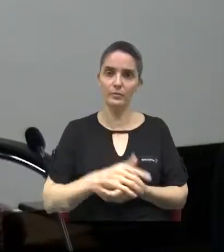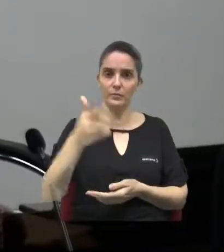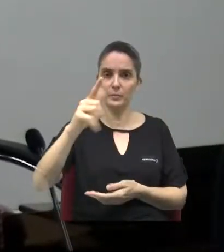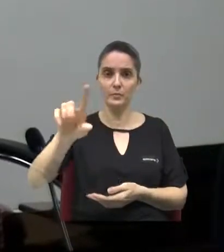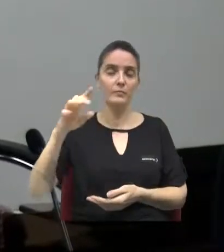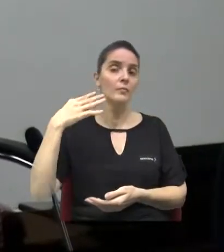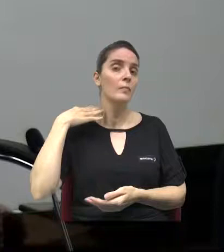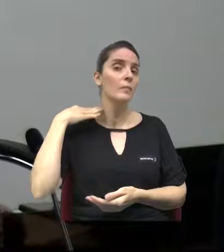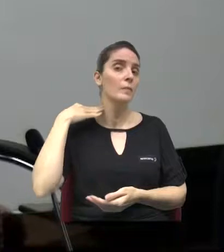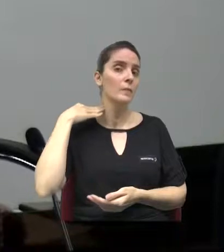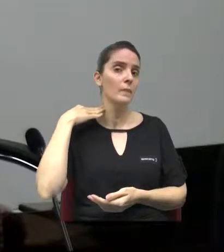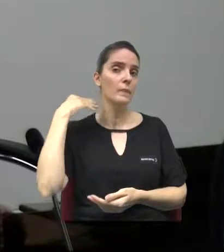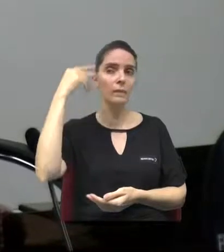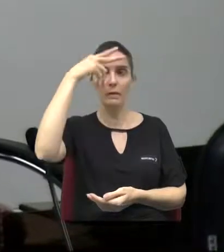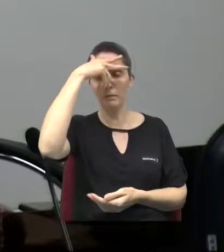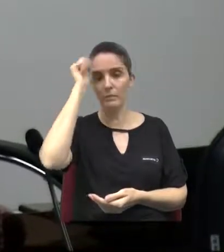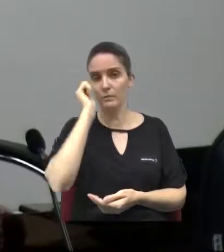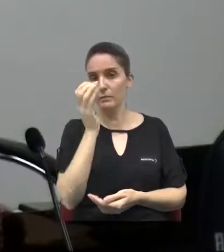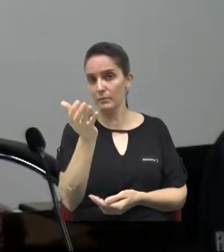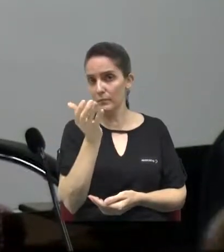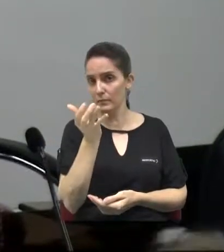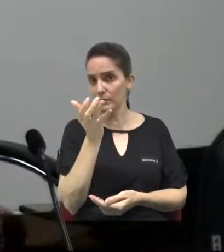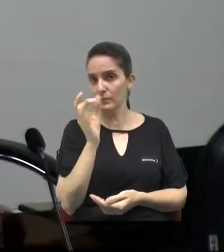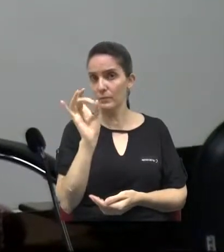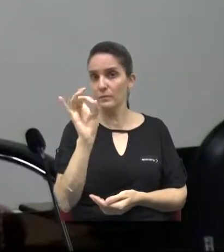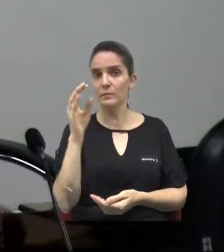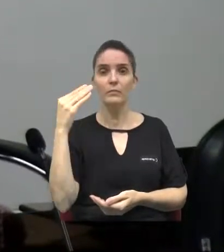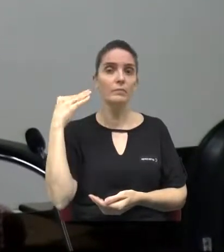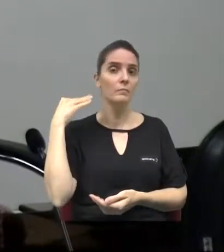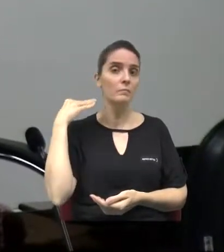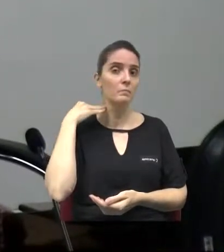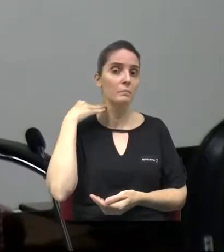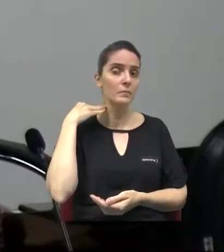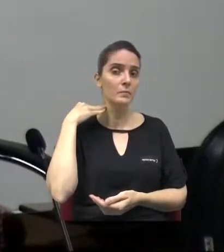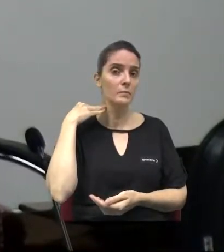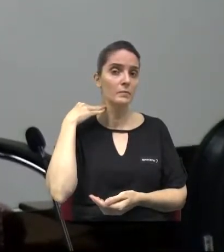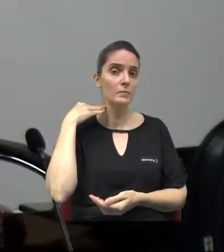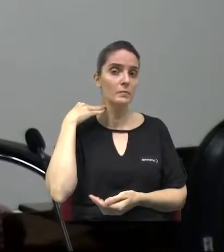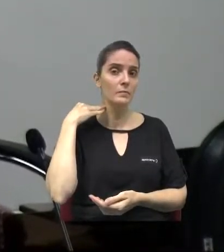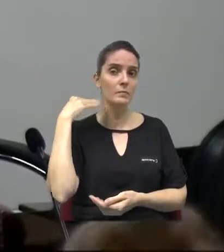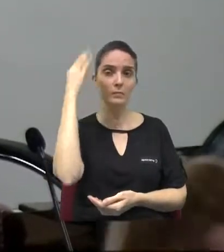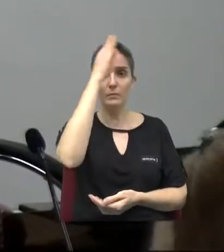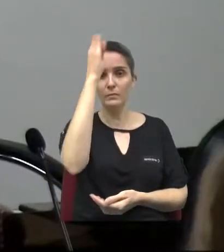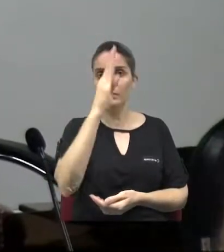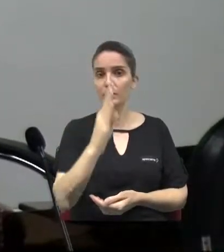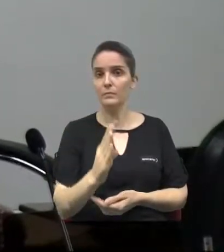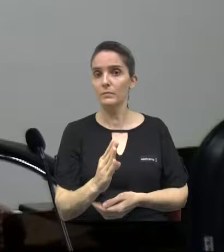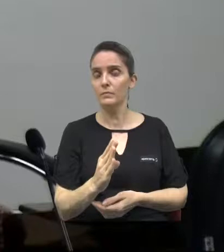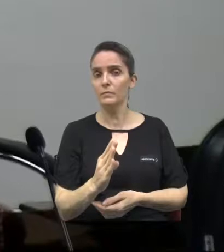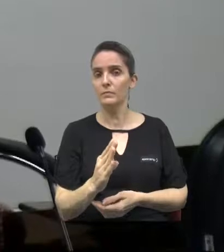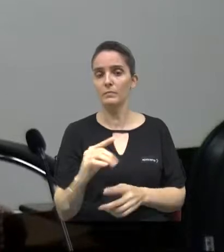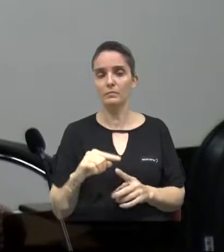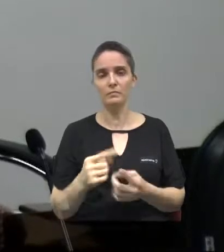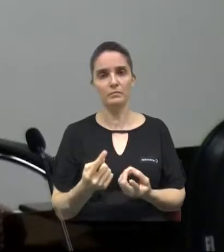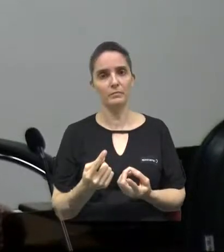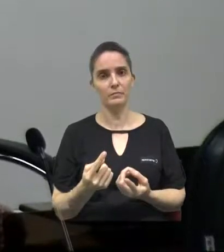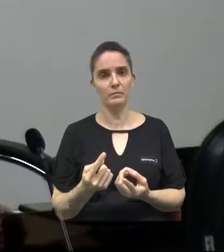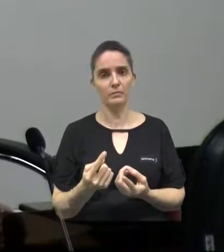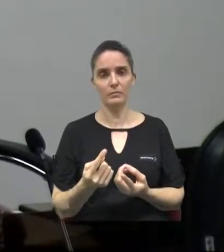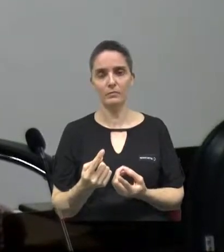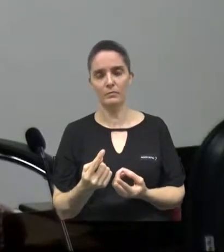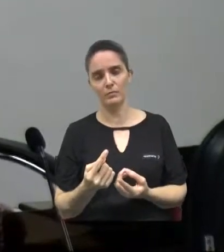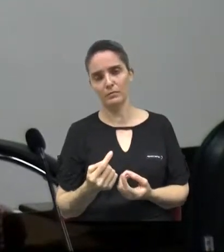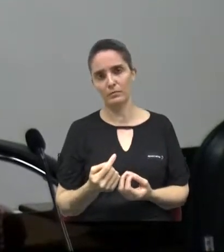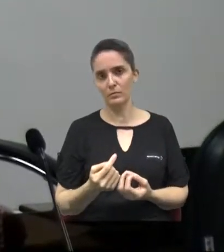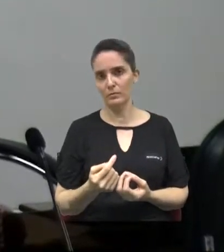que a prefeitura está tentando buscar são bancos do Brasil. Também é dono, mas não quer dizer que vai fazer diferença.